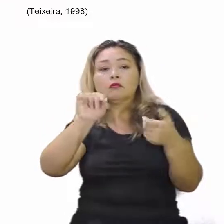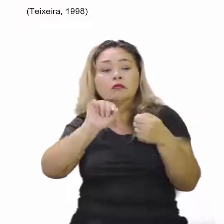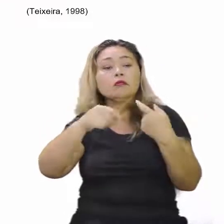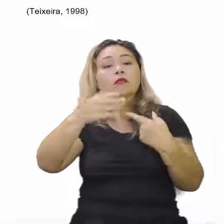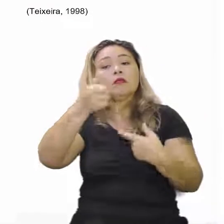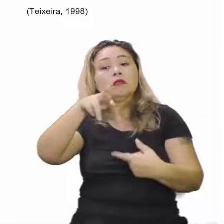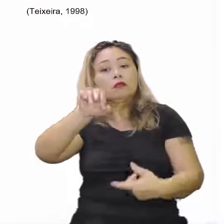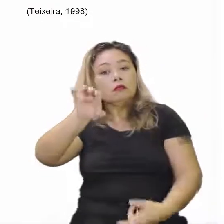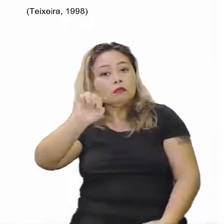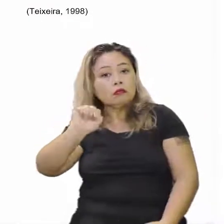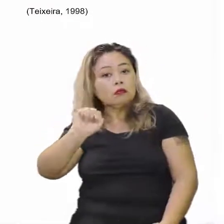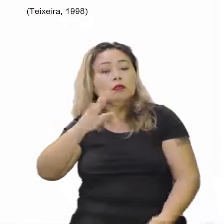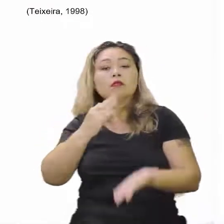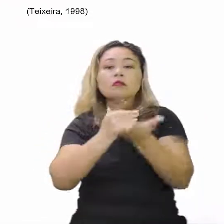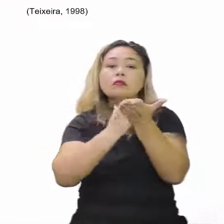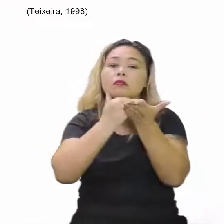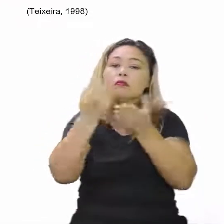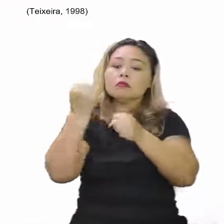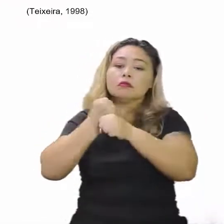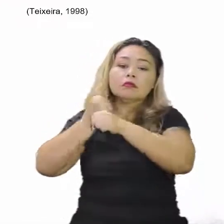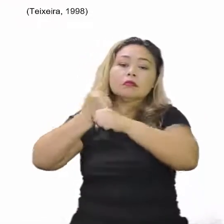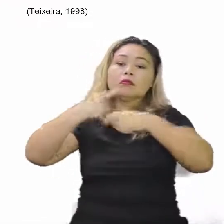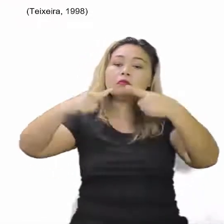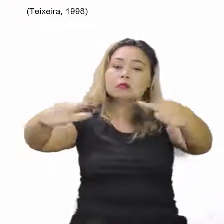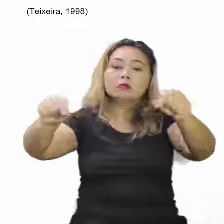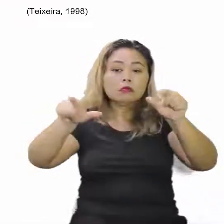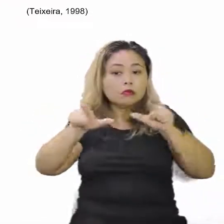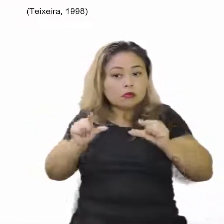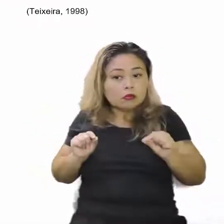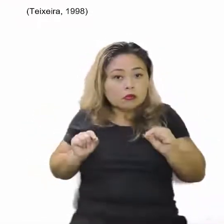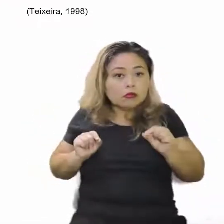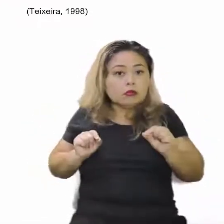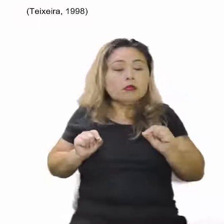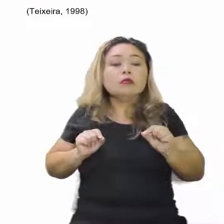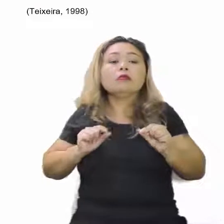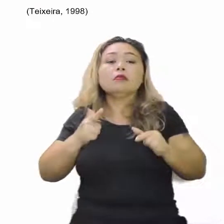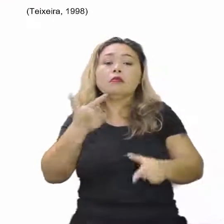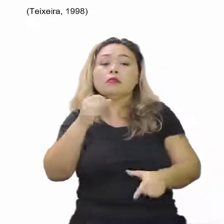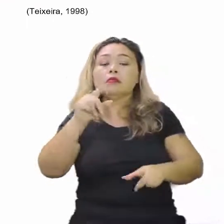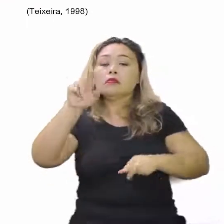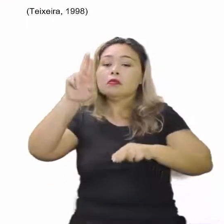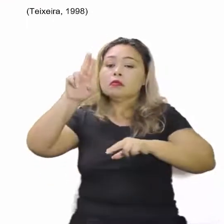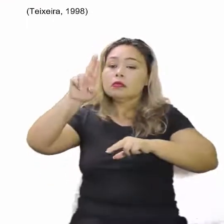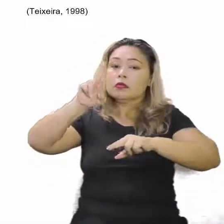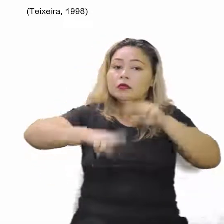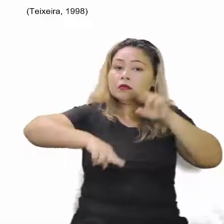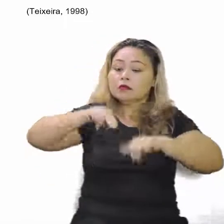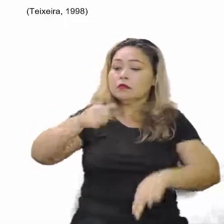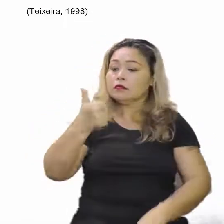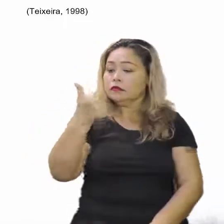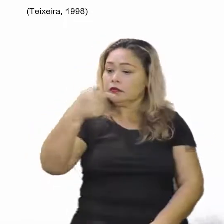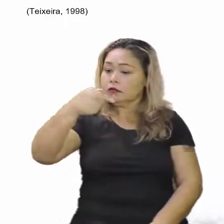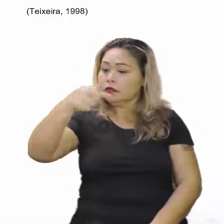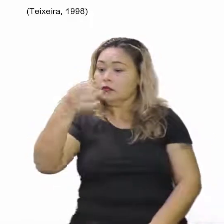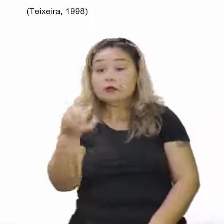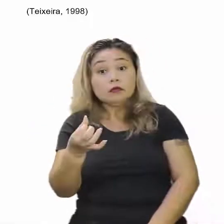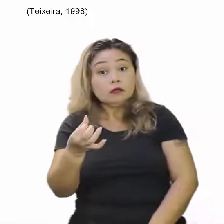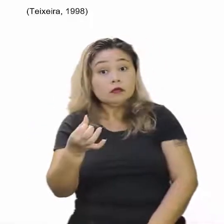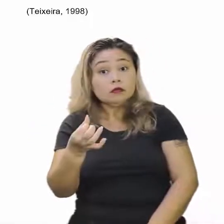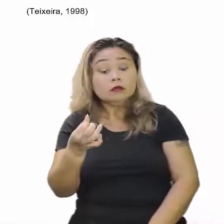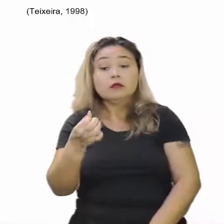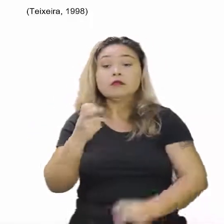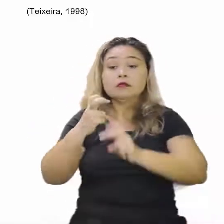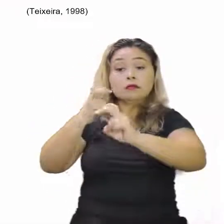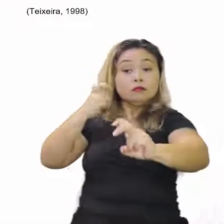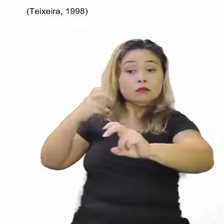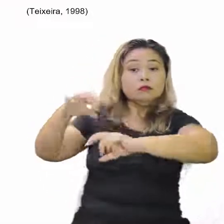Cáceres iniciaram a construção do Forte Príncipe da Beira, 20 de julho de 1776. Os engenheiros